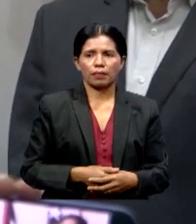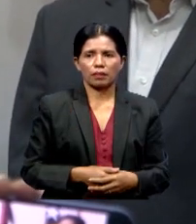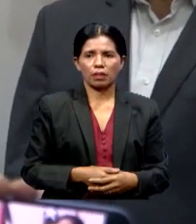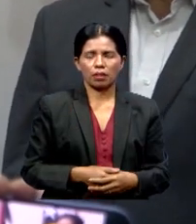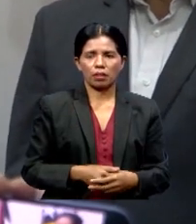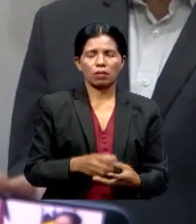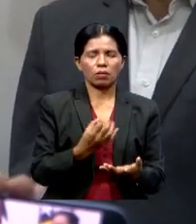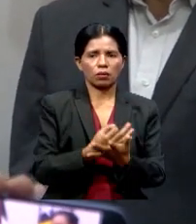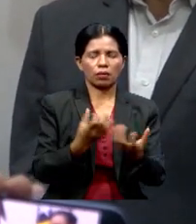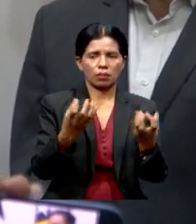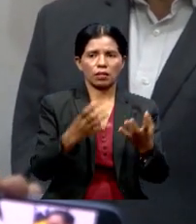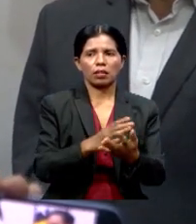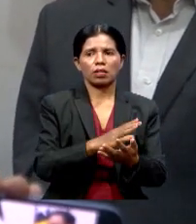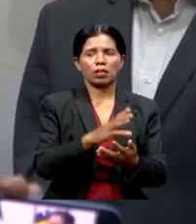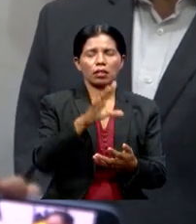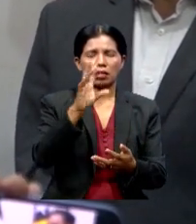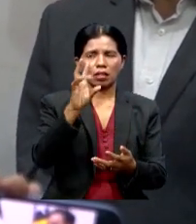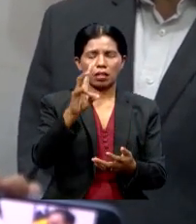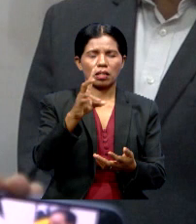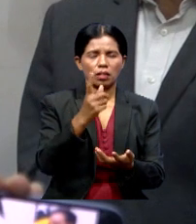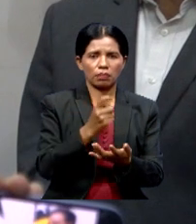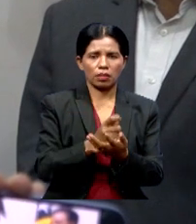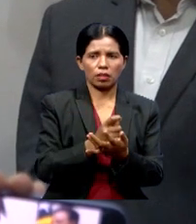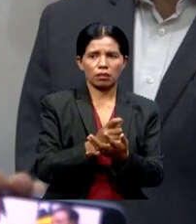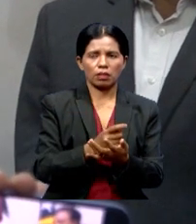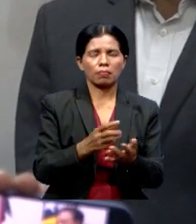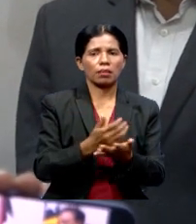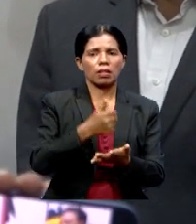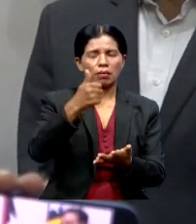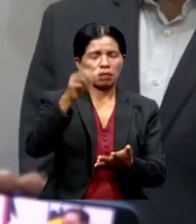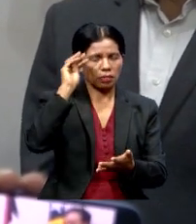bote, 6 mil, 7 mil dólares. Mandam ali o fale ministro ainda.